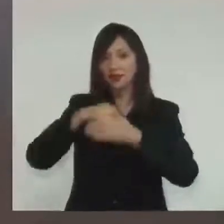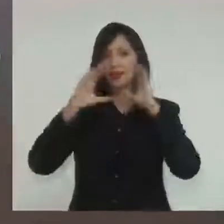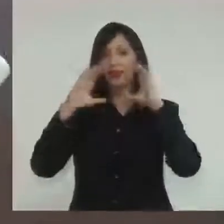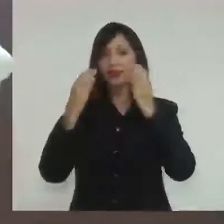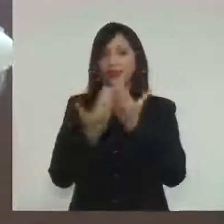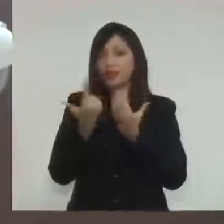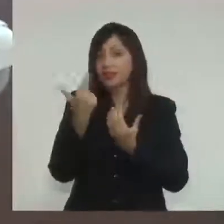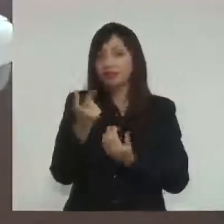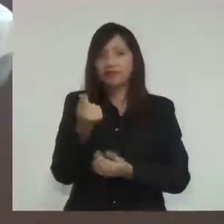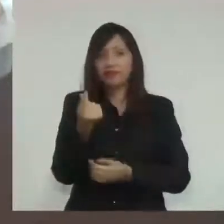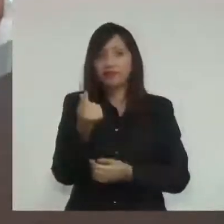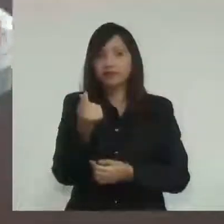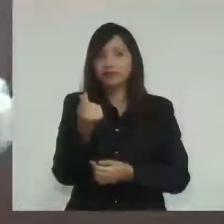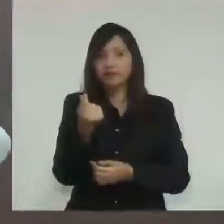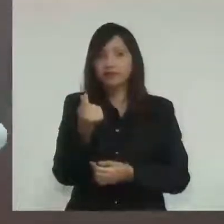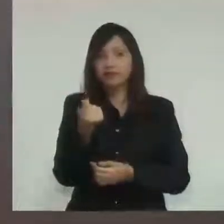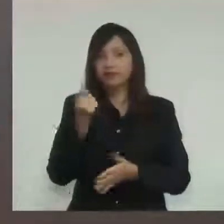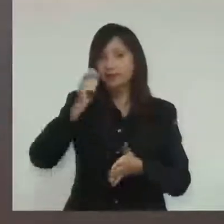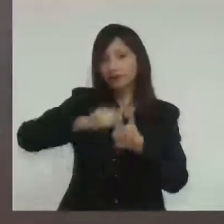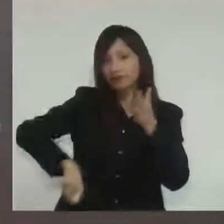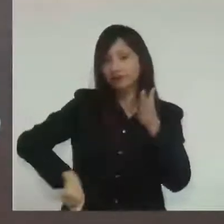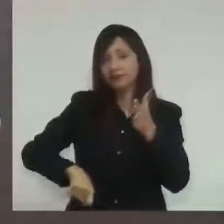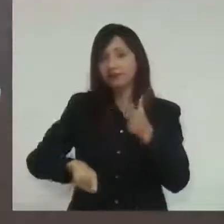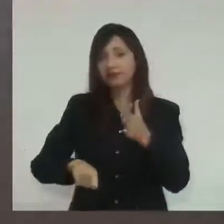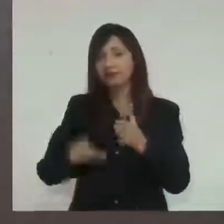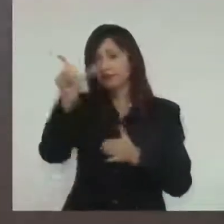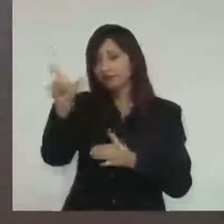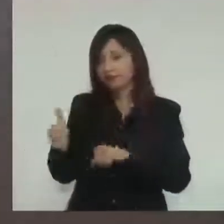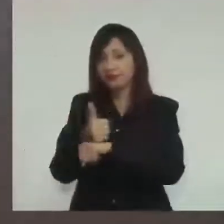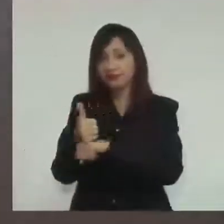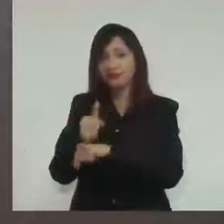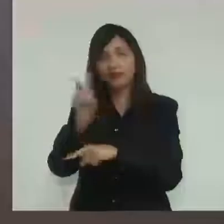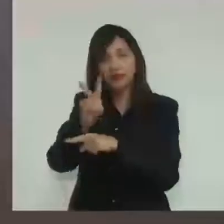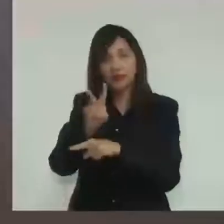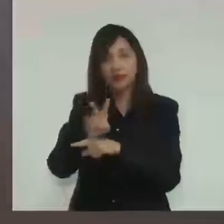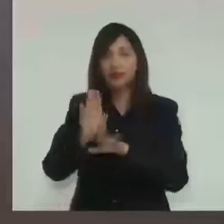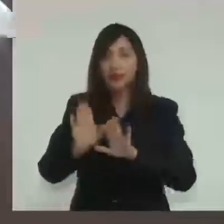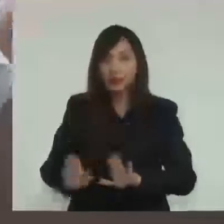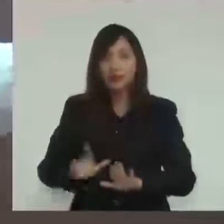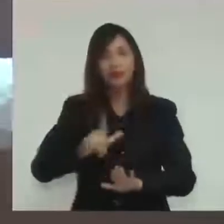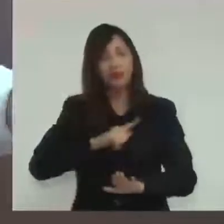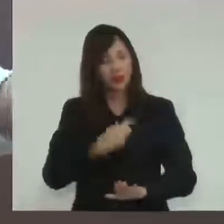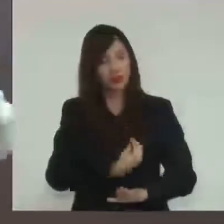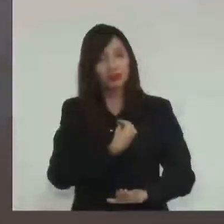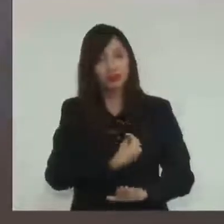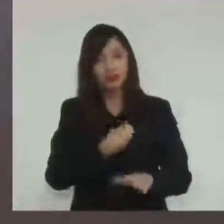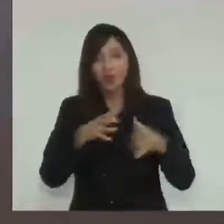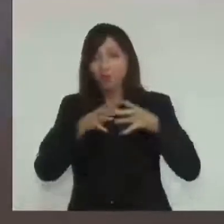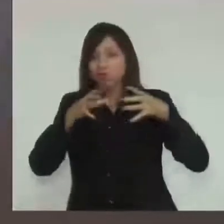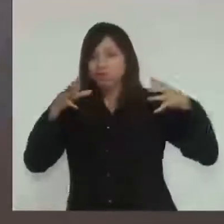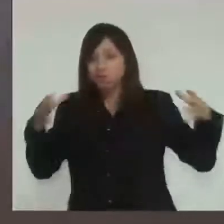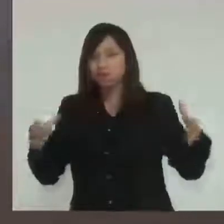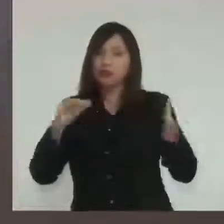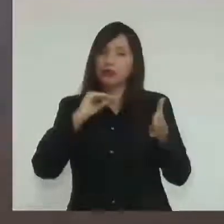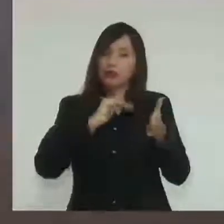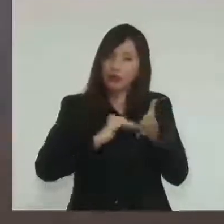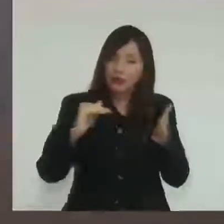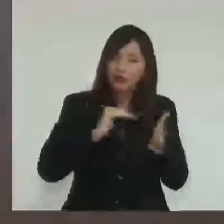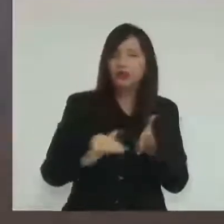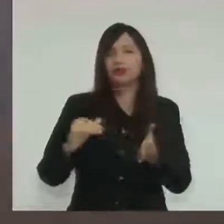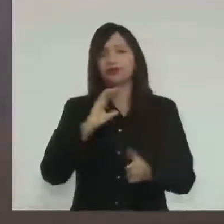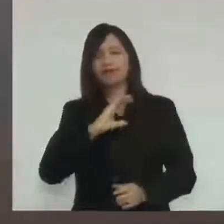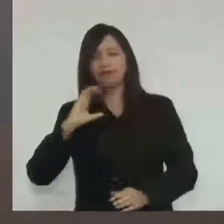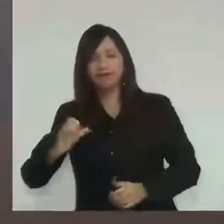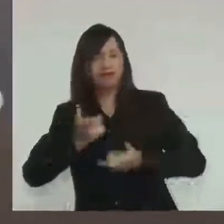tem direito para contratar cuidadores, mas mantém um exército de cargos de confiança e